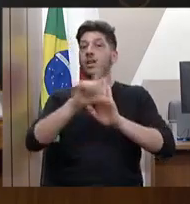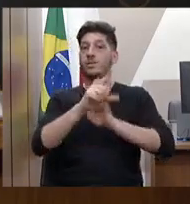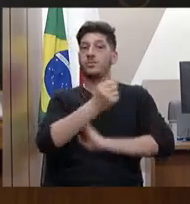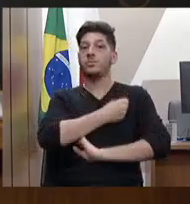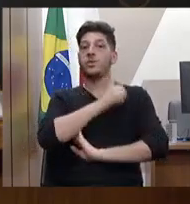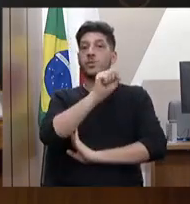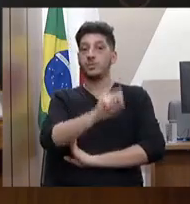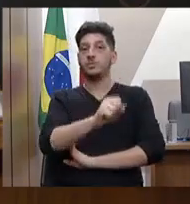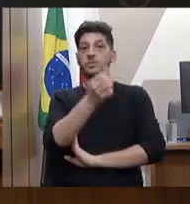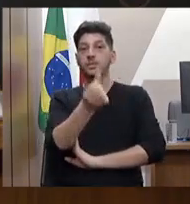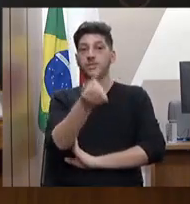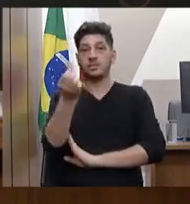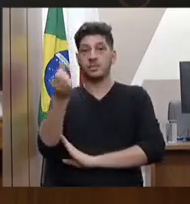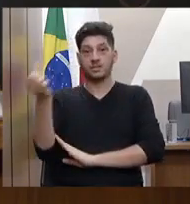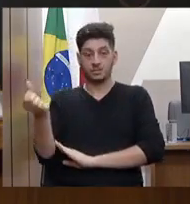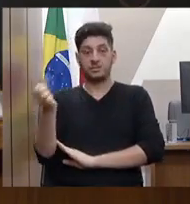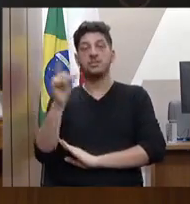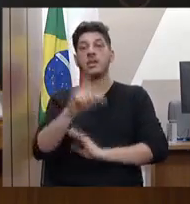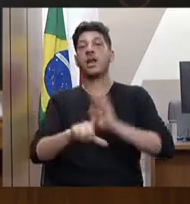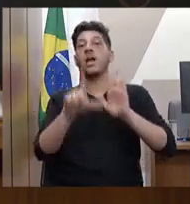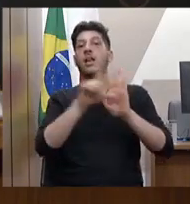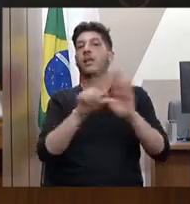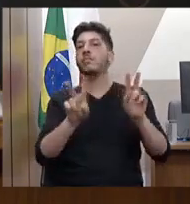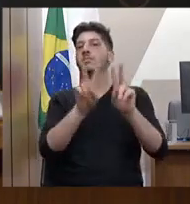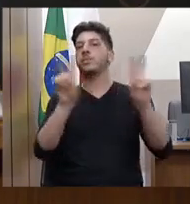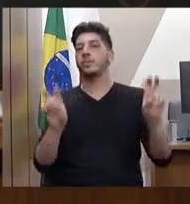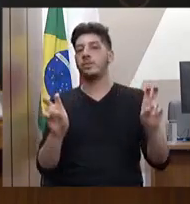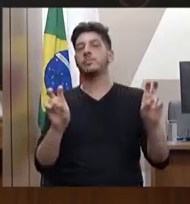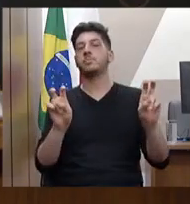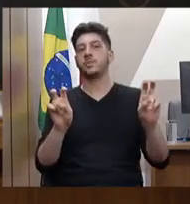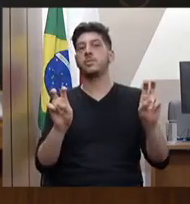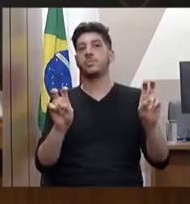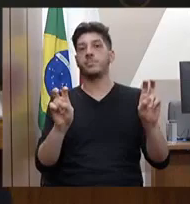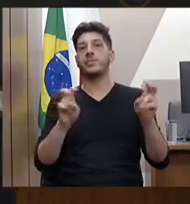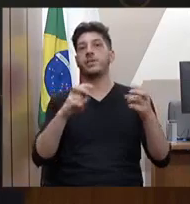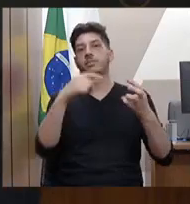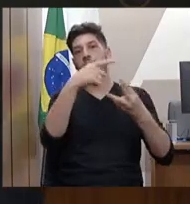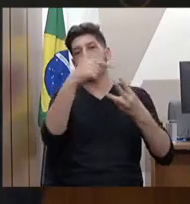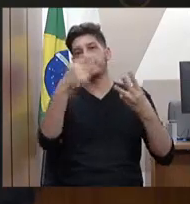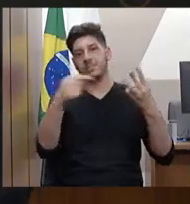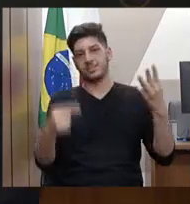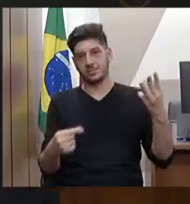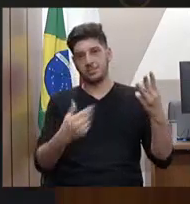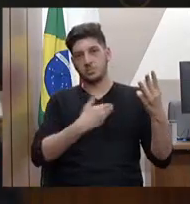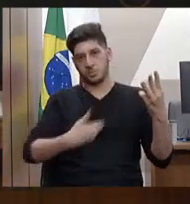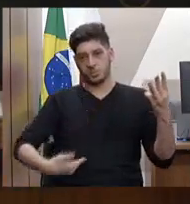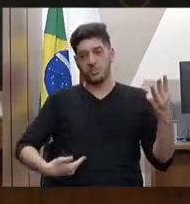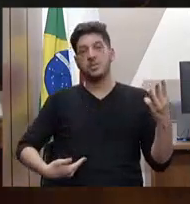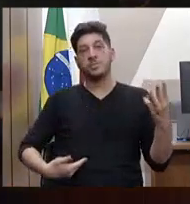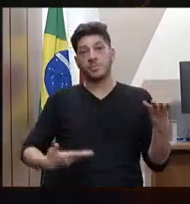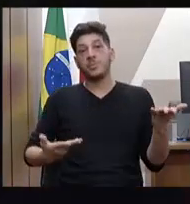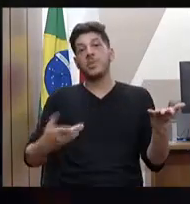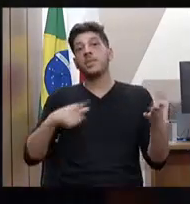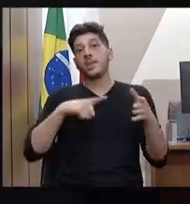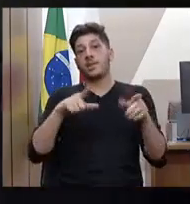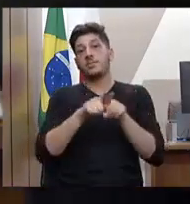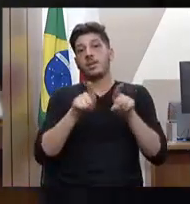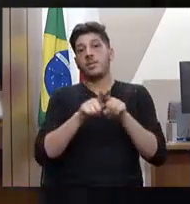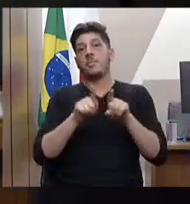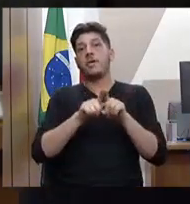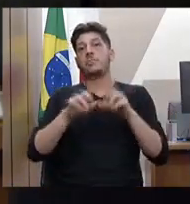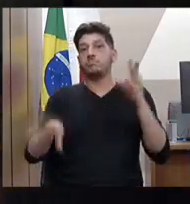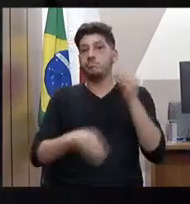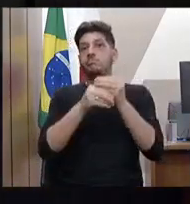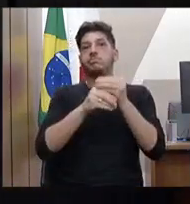8.66 que a lei de de licitações públicas foi aprofundada em maio